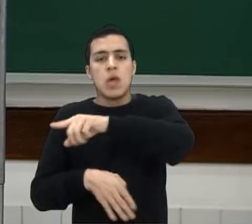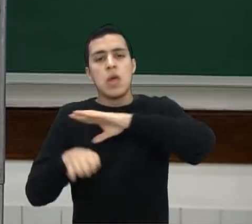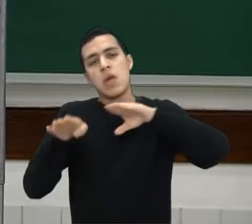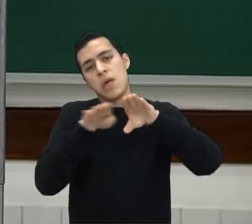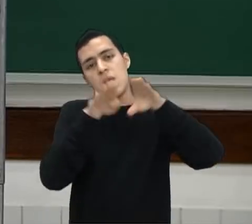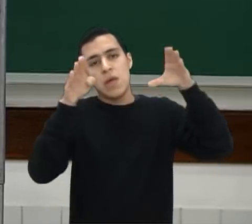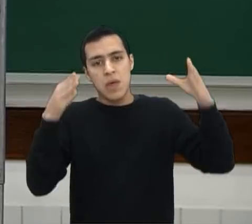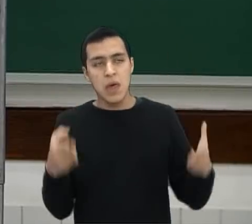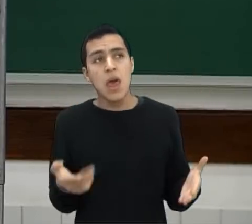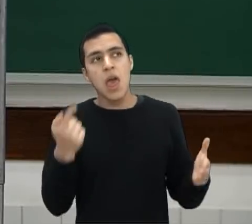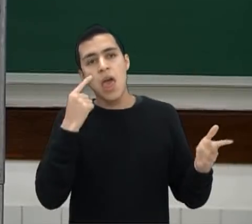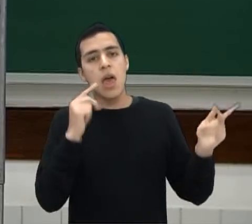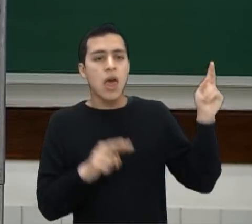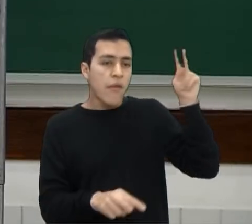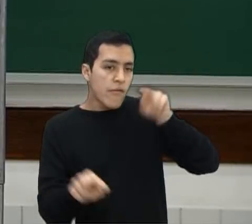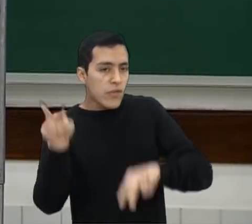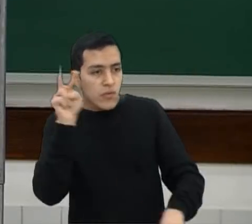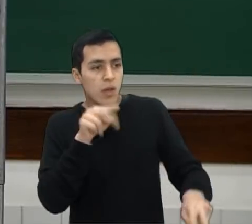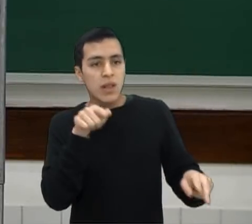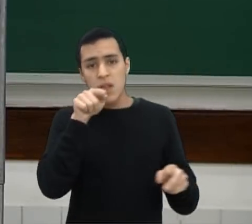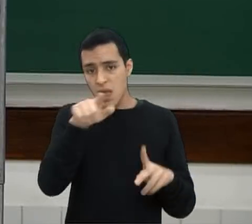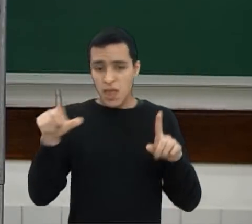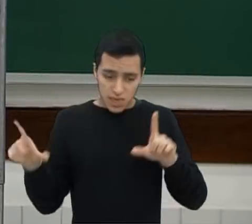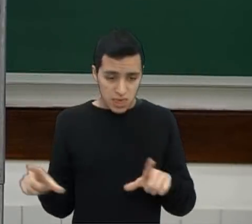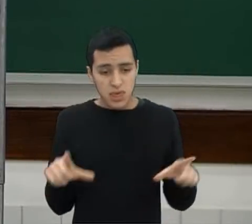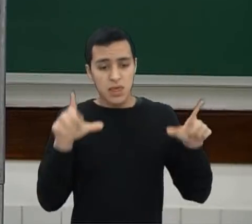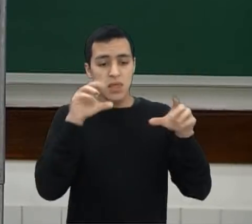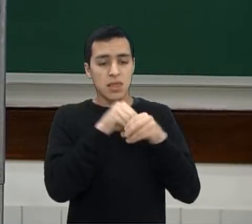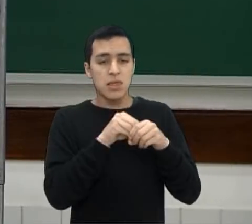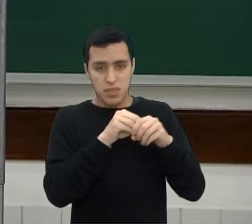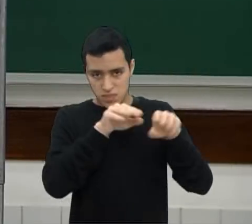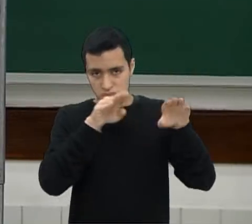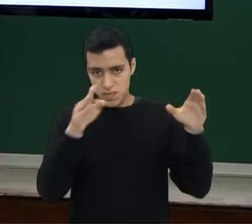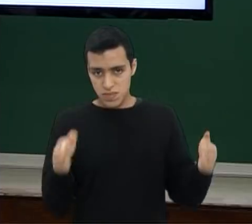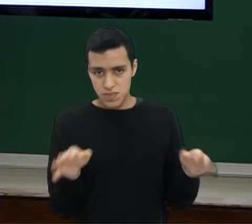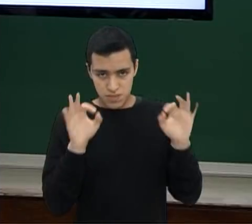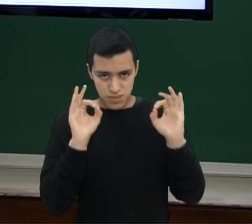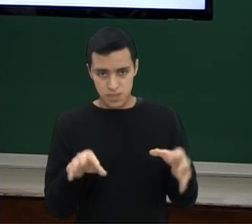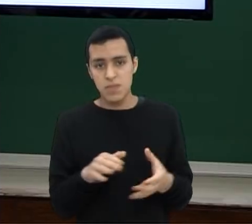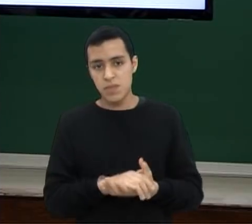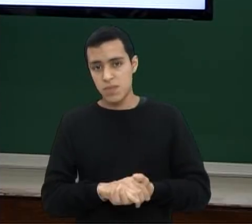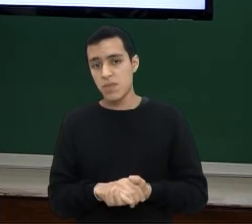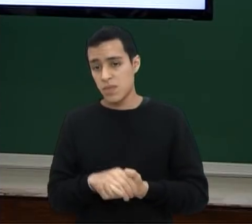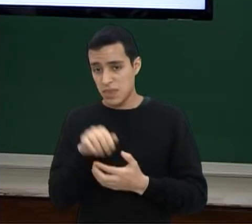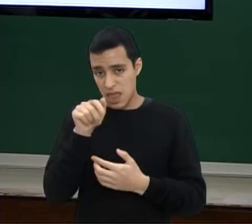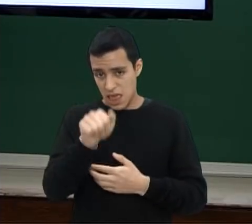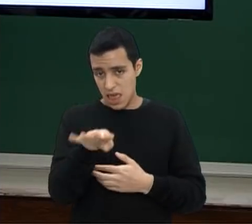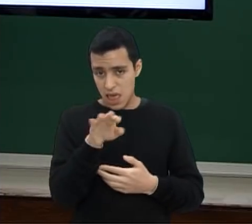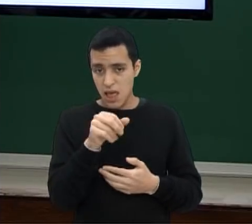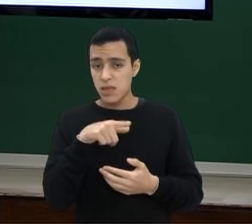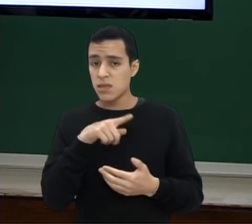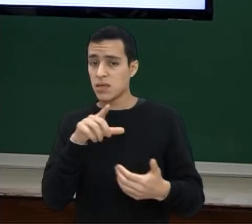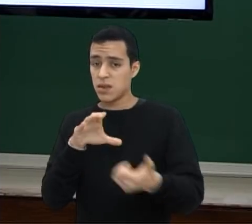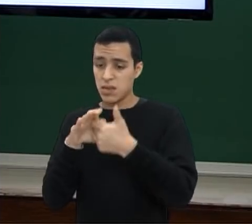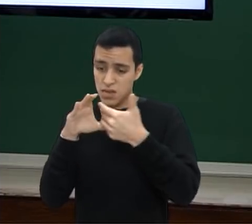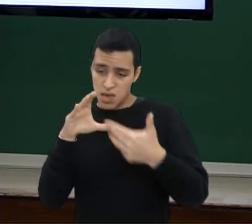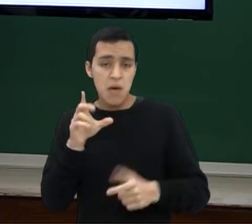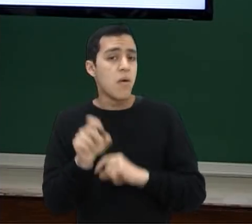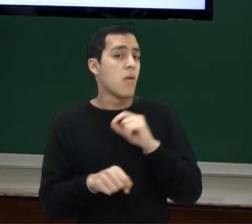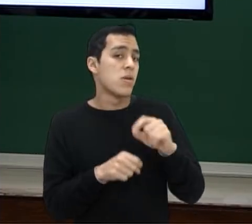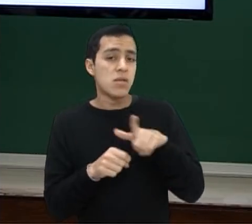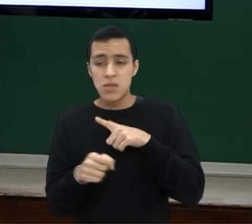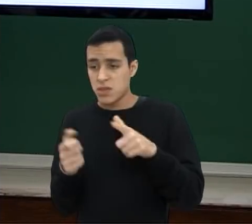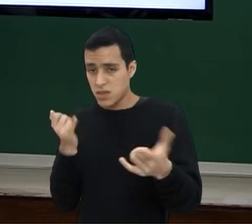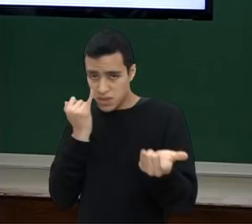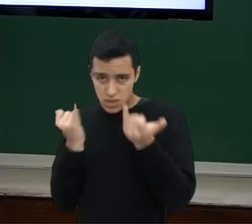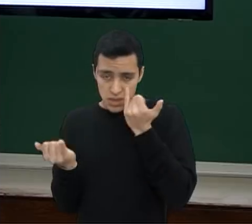Vamos visualizar que essa cena está acontecendo num palco, certo? Então, o ato, ele tem essa característica de